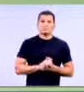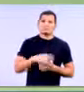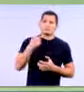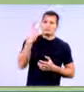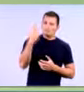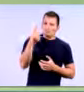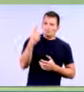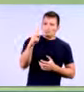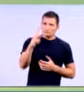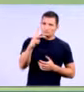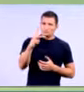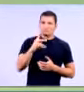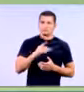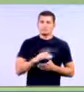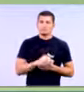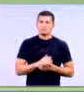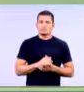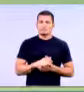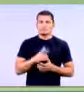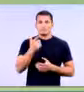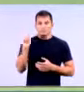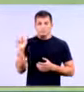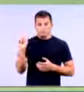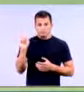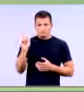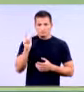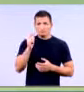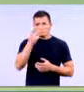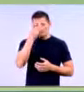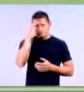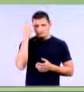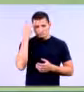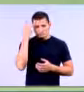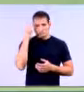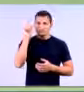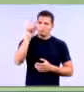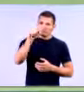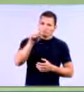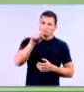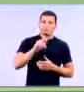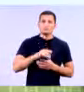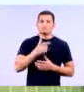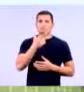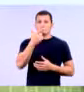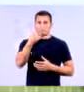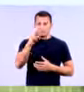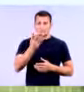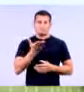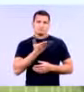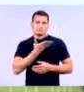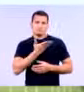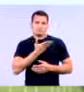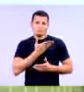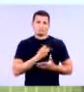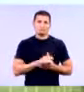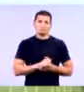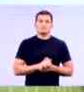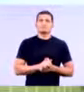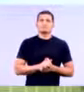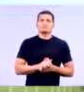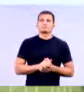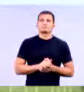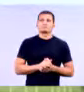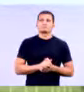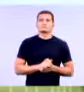com o outro sujeito, você e os seus colegas, e entre os sujeitos. Então,